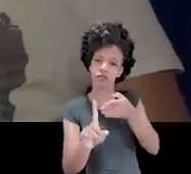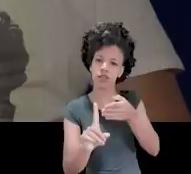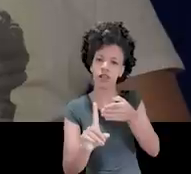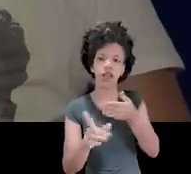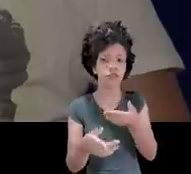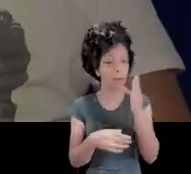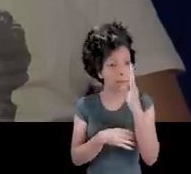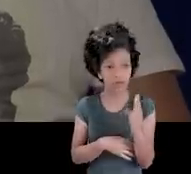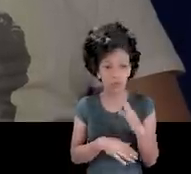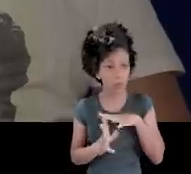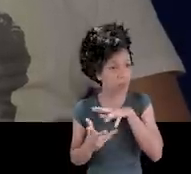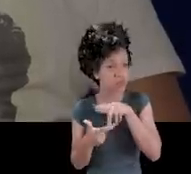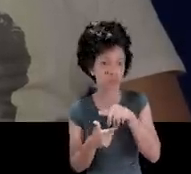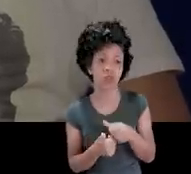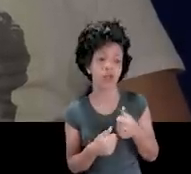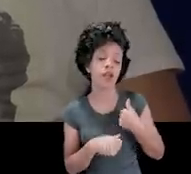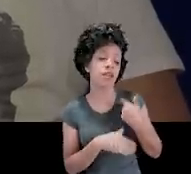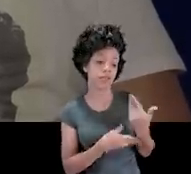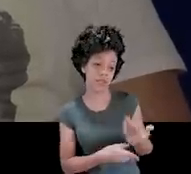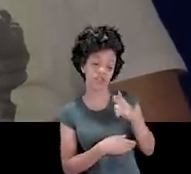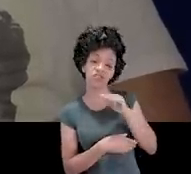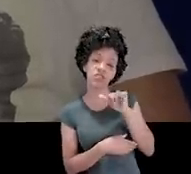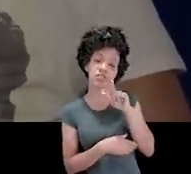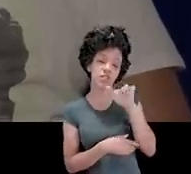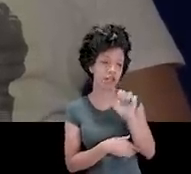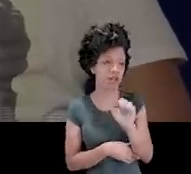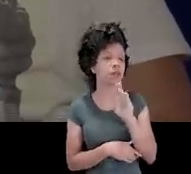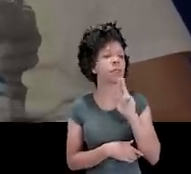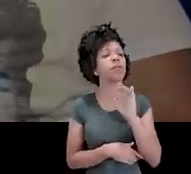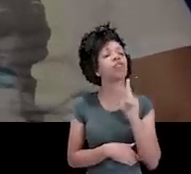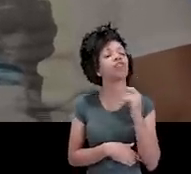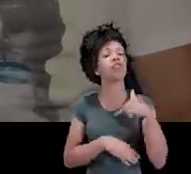mulheres brasileiras no mundo inteiro, que é a Gisele Bündchen, né?